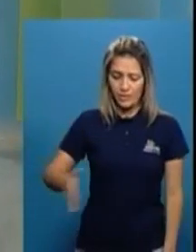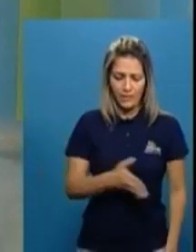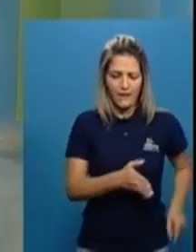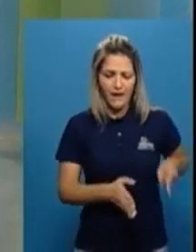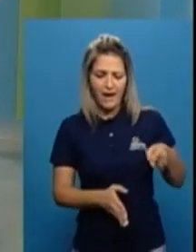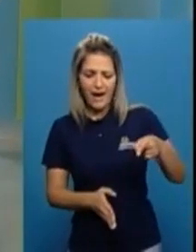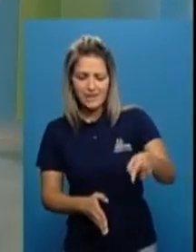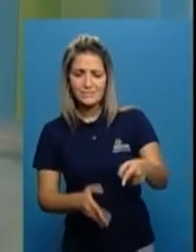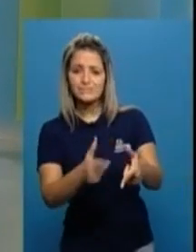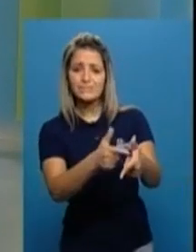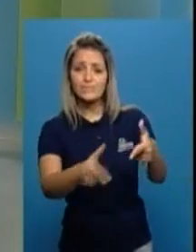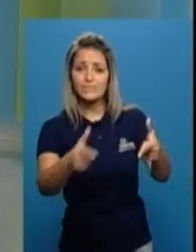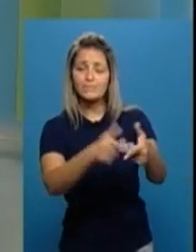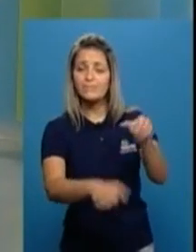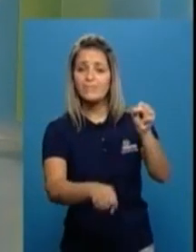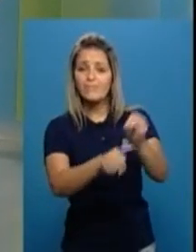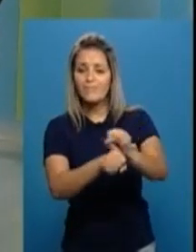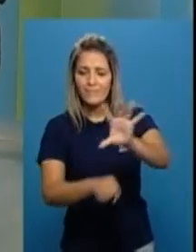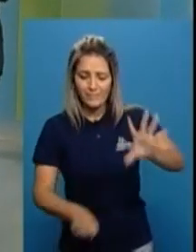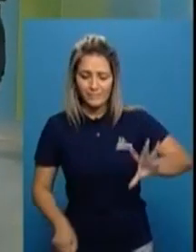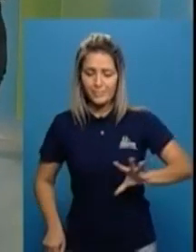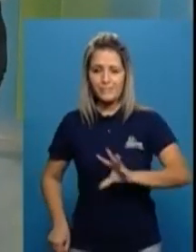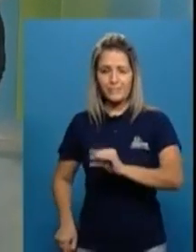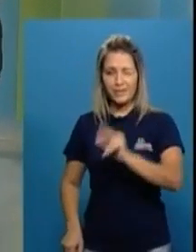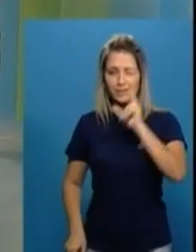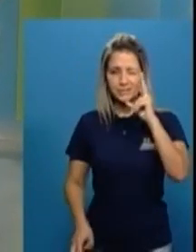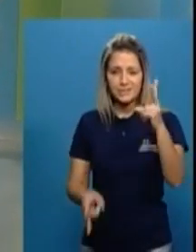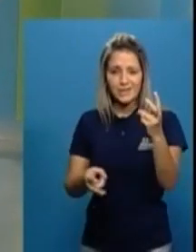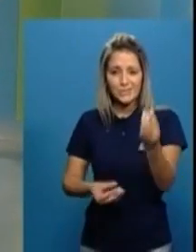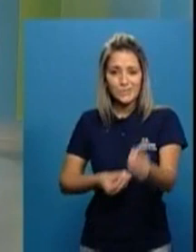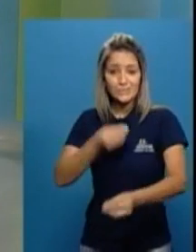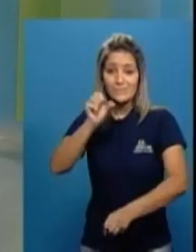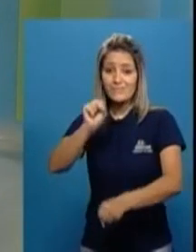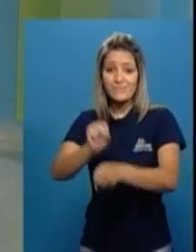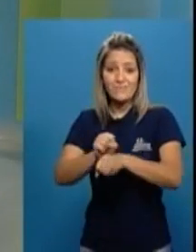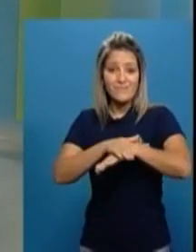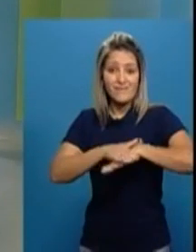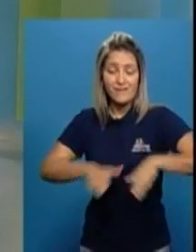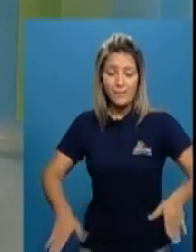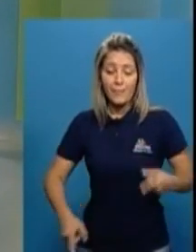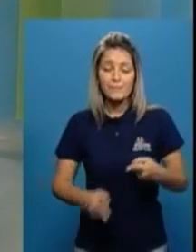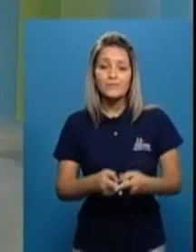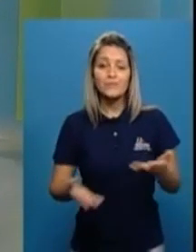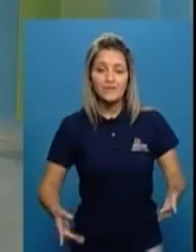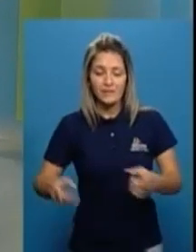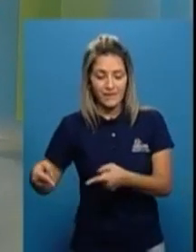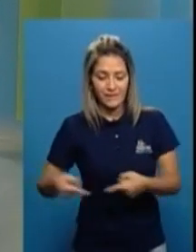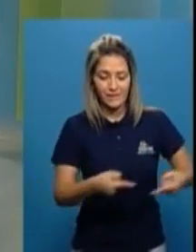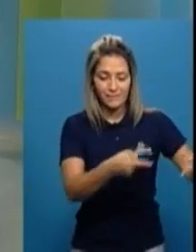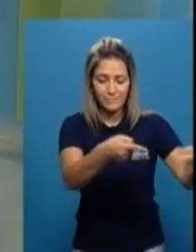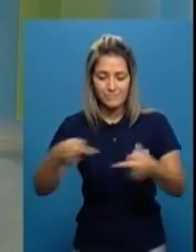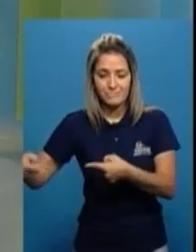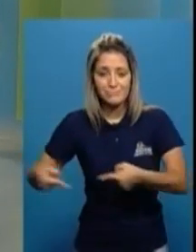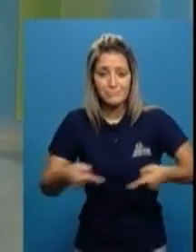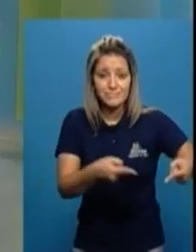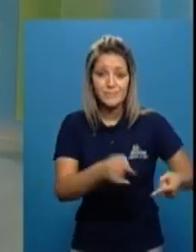deixe de funcionar, o que é que vai acontecer? Todo o restante da linha para, porque os produtos seguem em fila. Quando